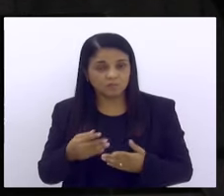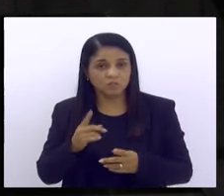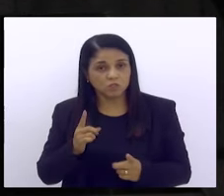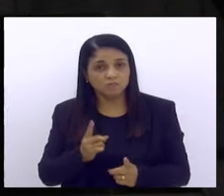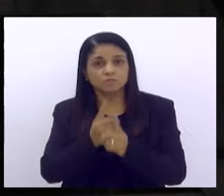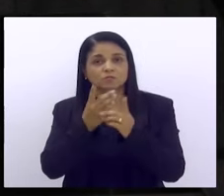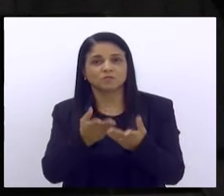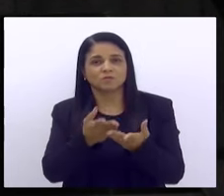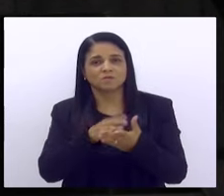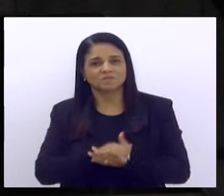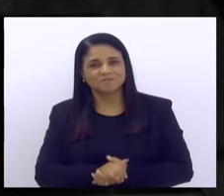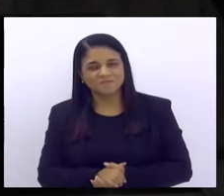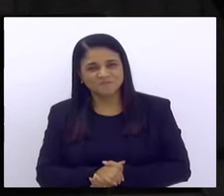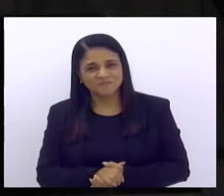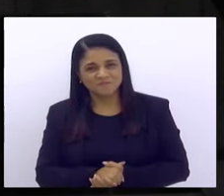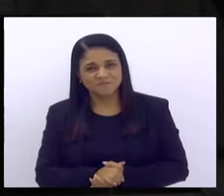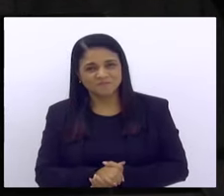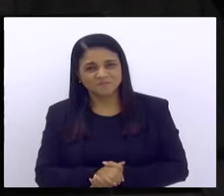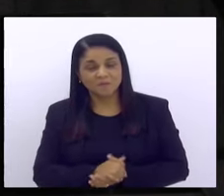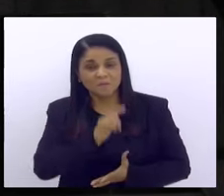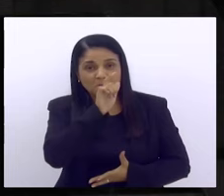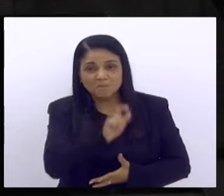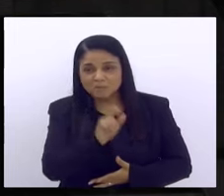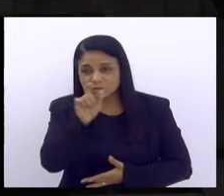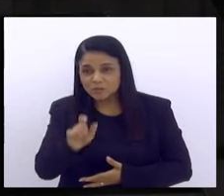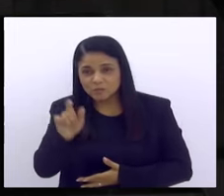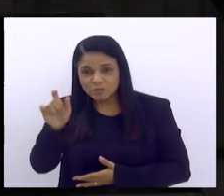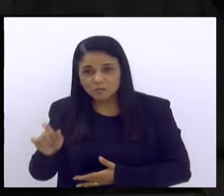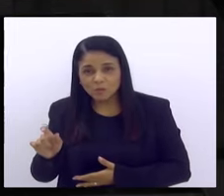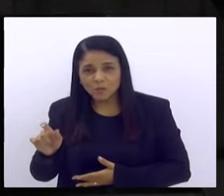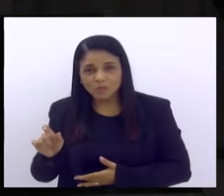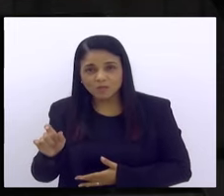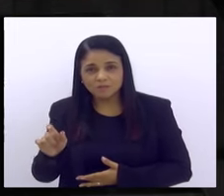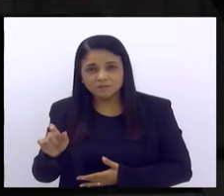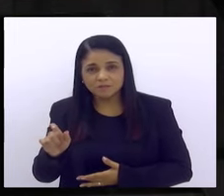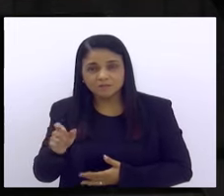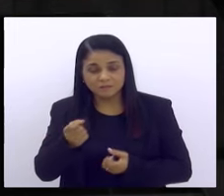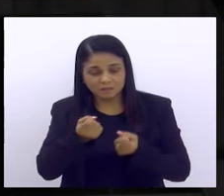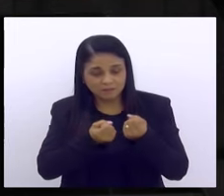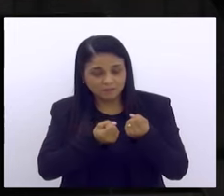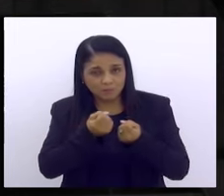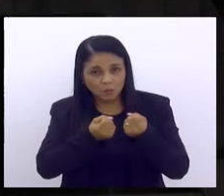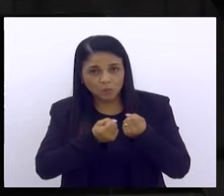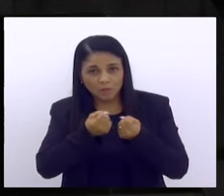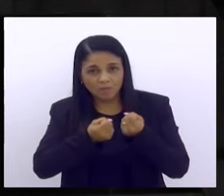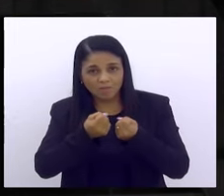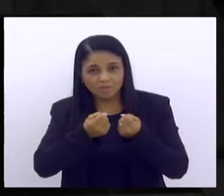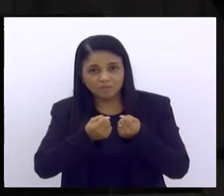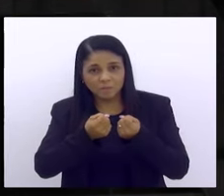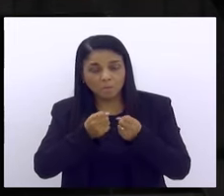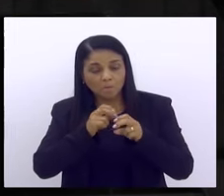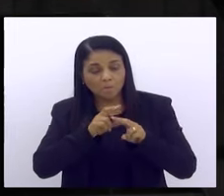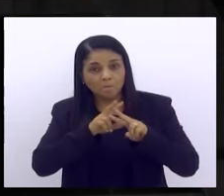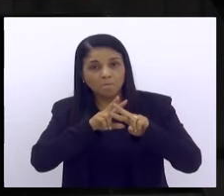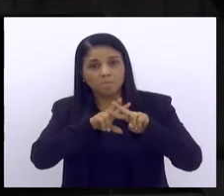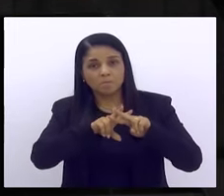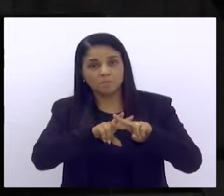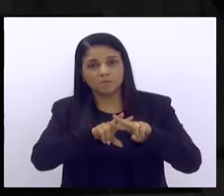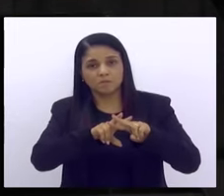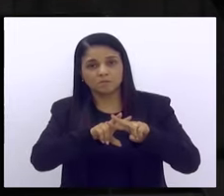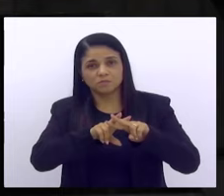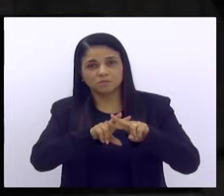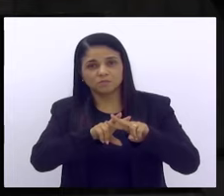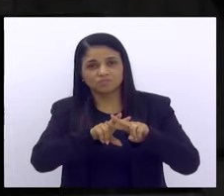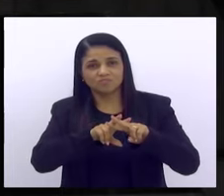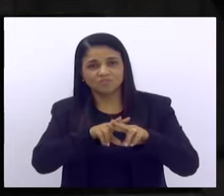Nos deparamos com as pessoas tendo o seu bem, o seu veículo, sendo preso de